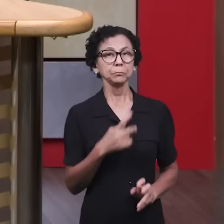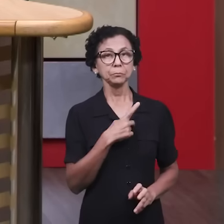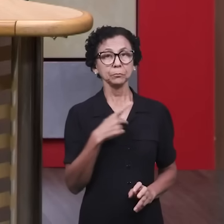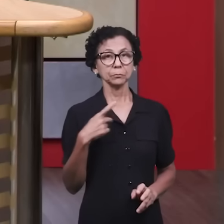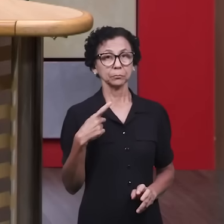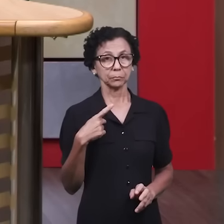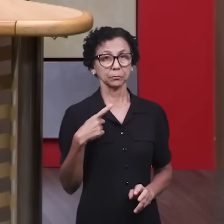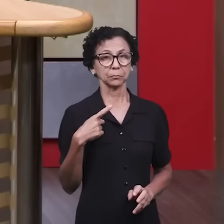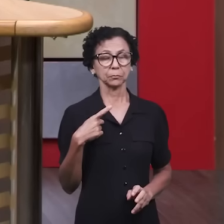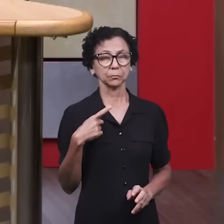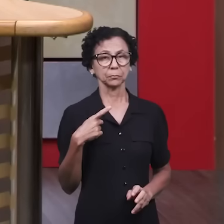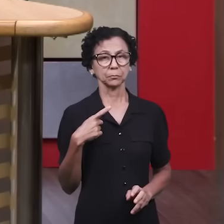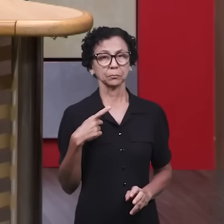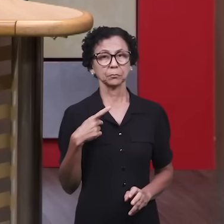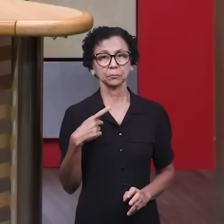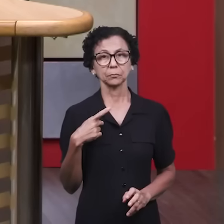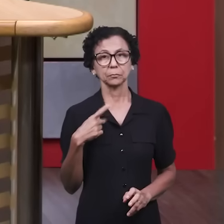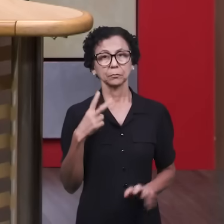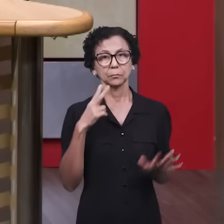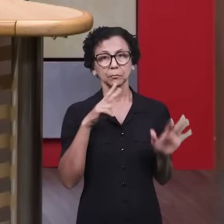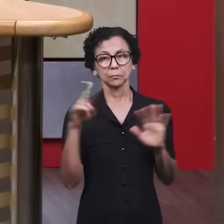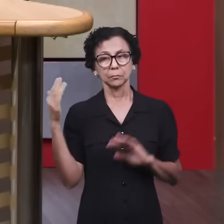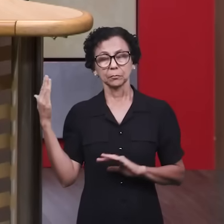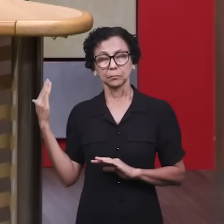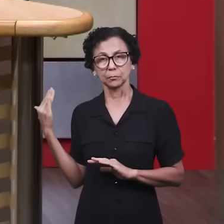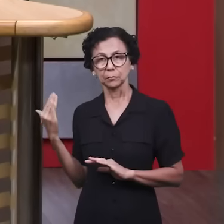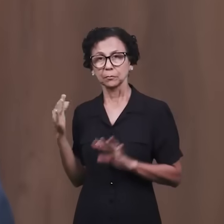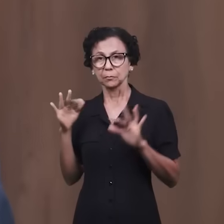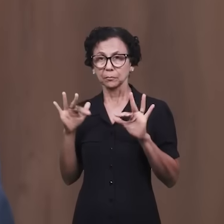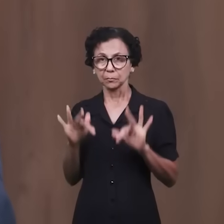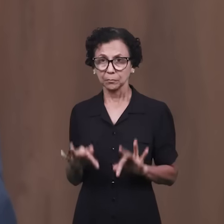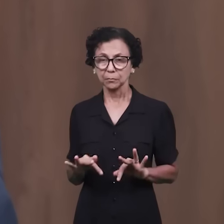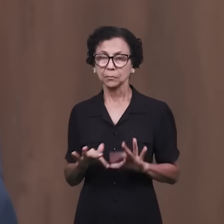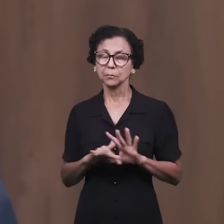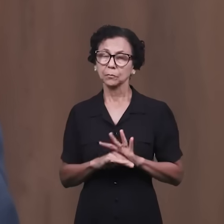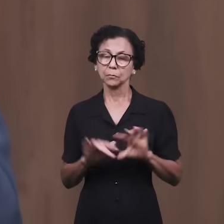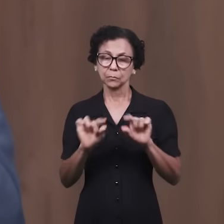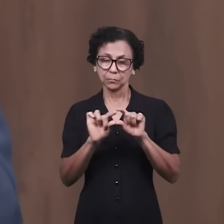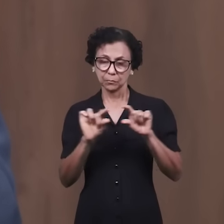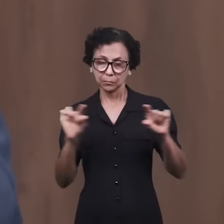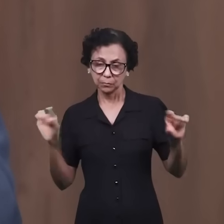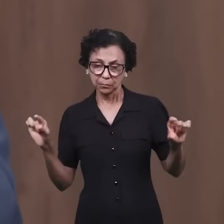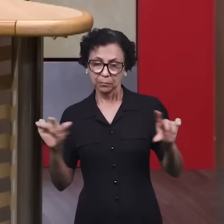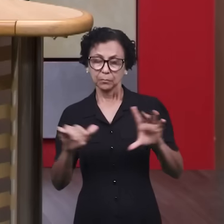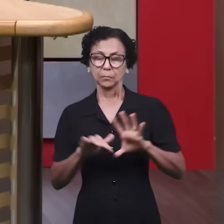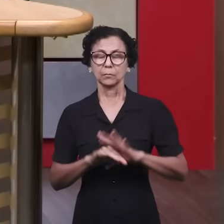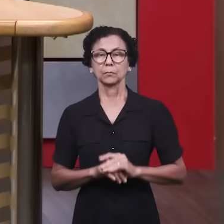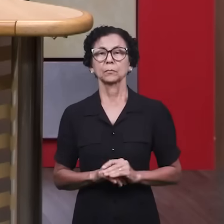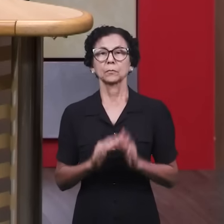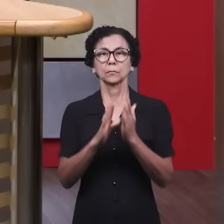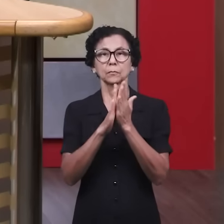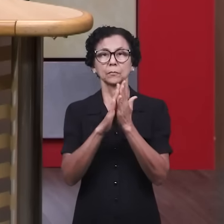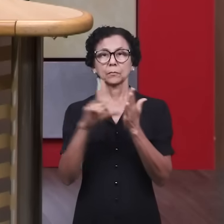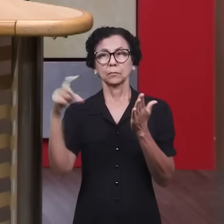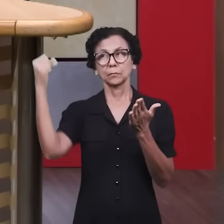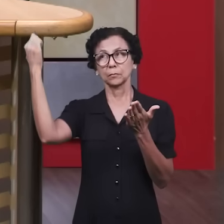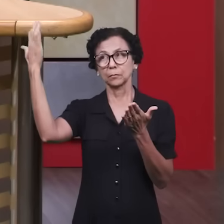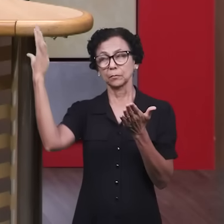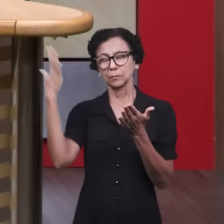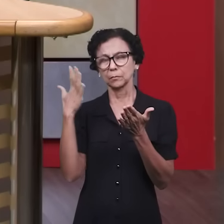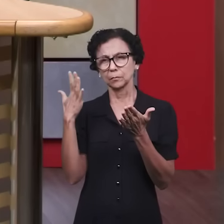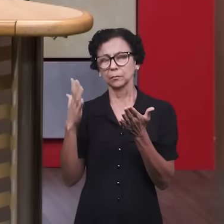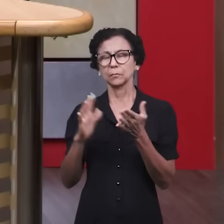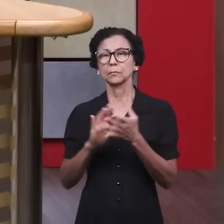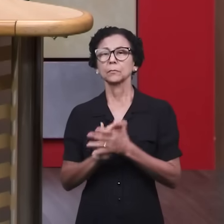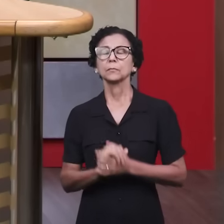falando sobre esse lado, a palavra viva, ela transcende. A palavra viva, ela transcende. E